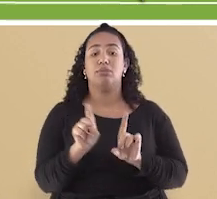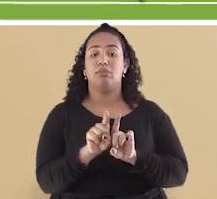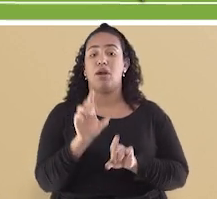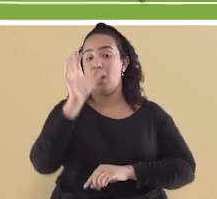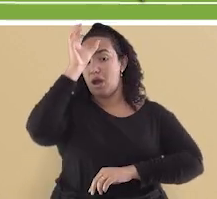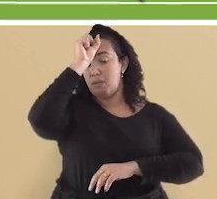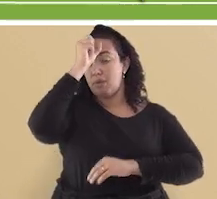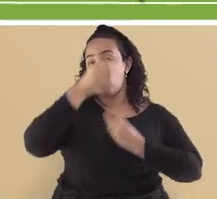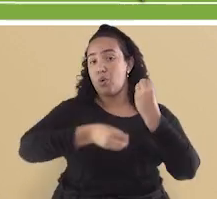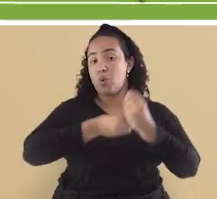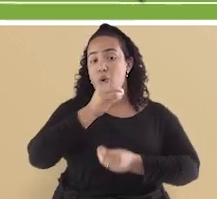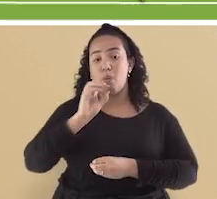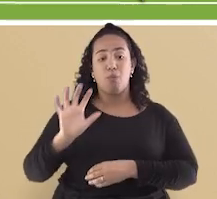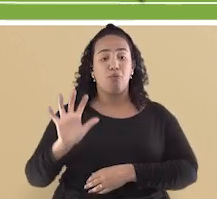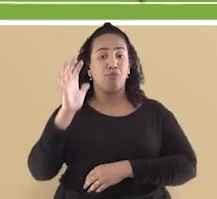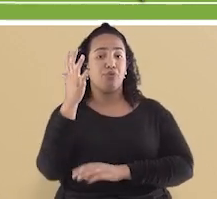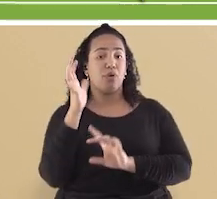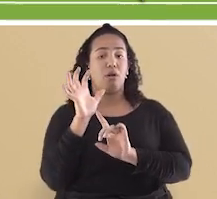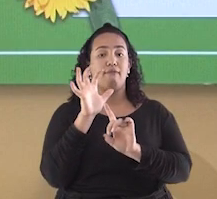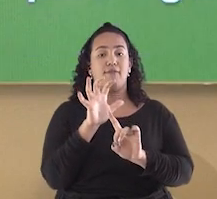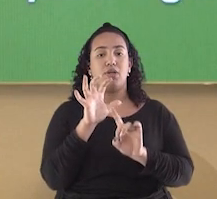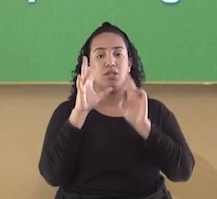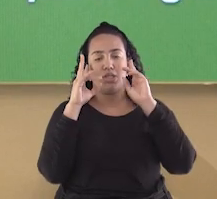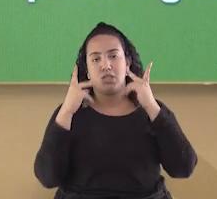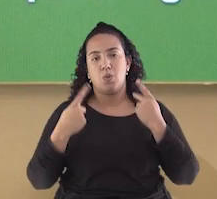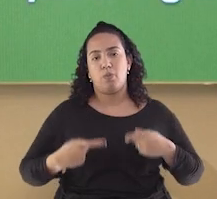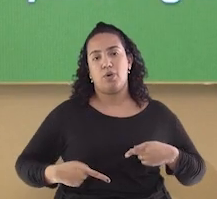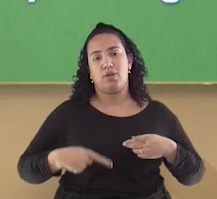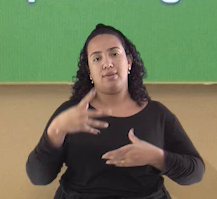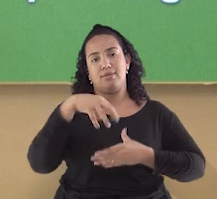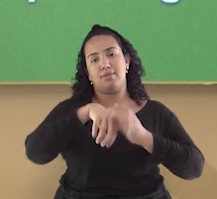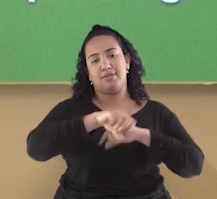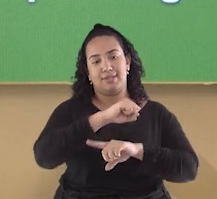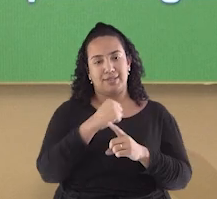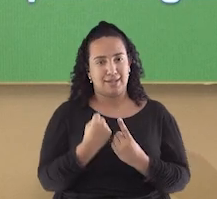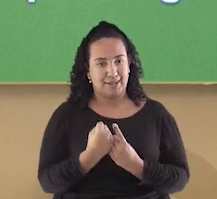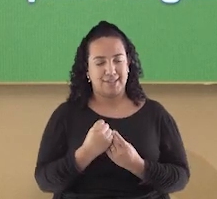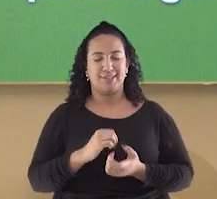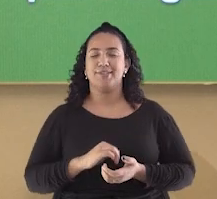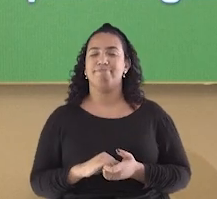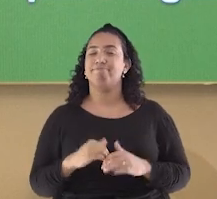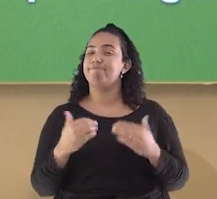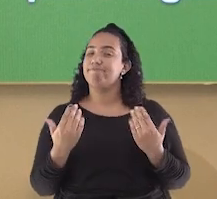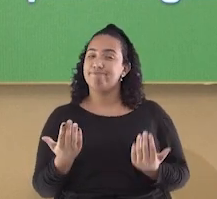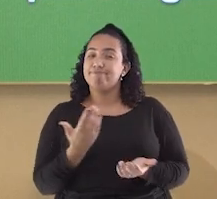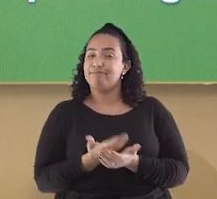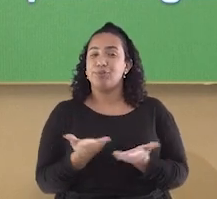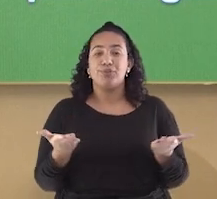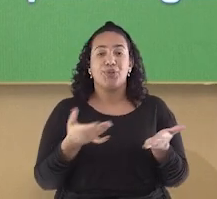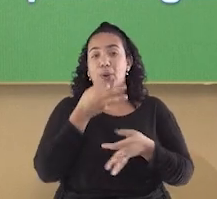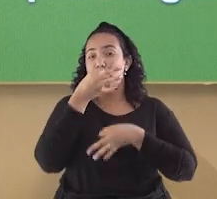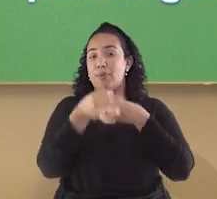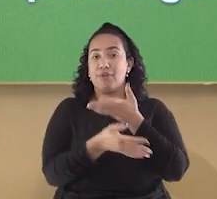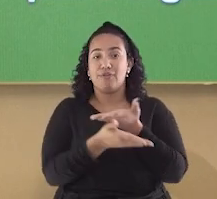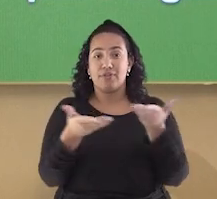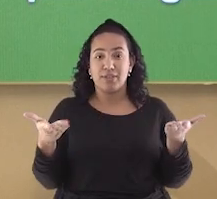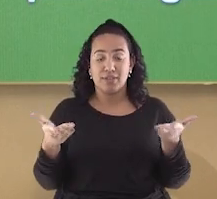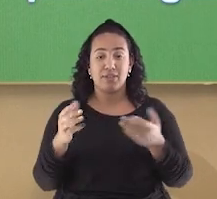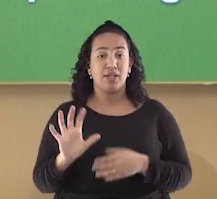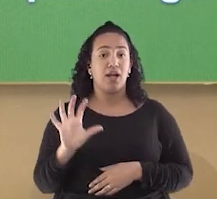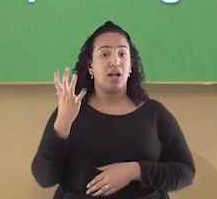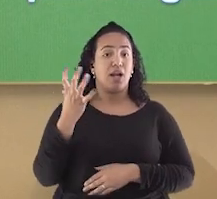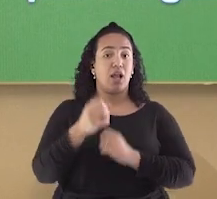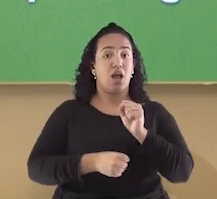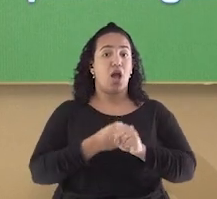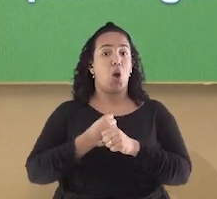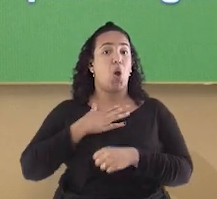no comportamento humano e na sociedade. E aí, o que acharam da aula de hoje? Qual é a sua estação do ano preferida e por quê? Conte